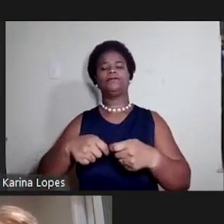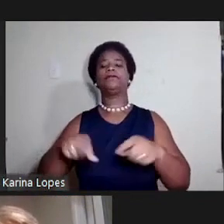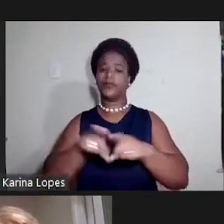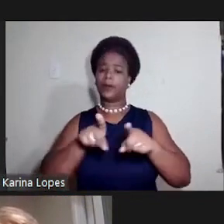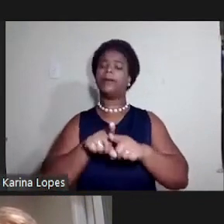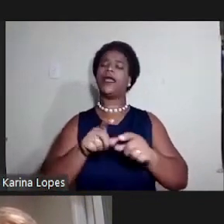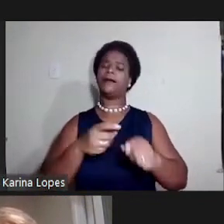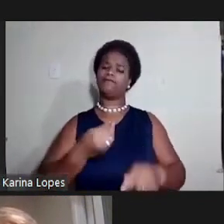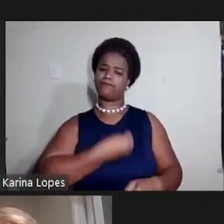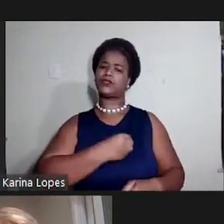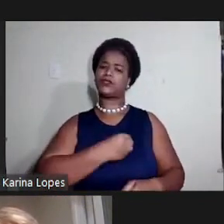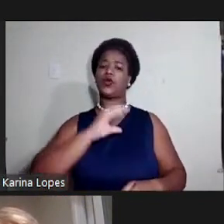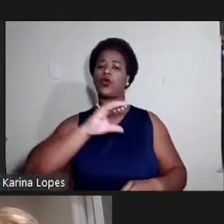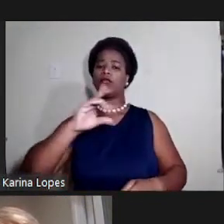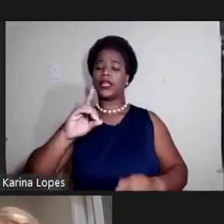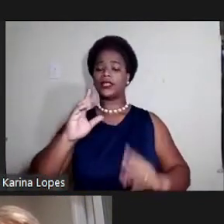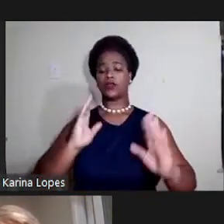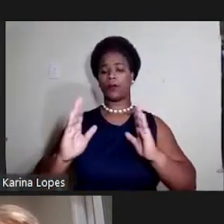entre